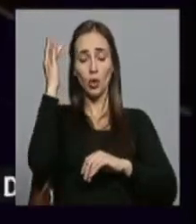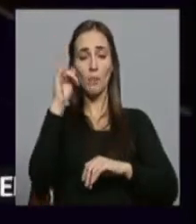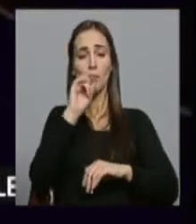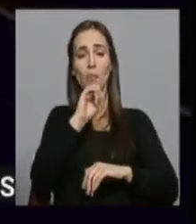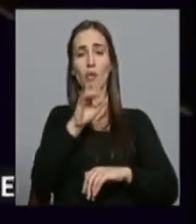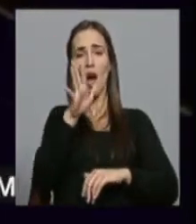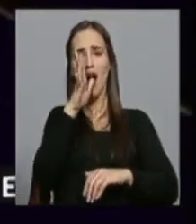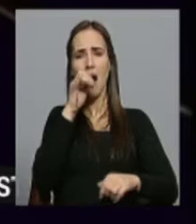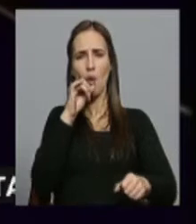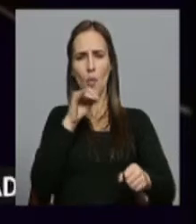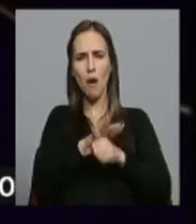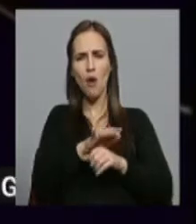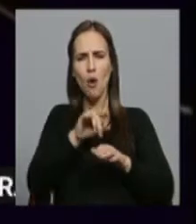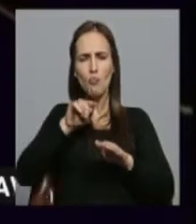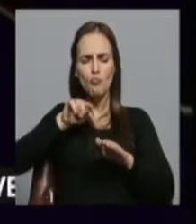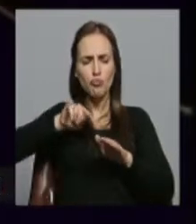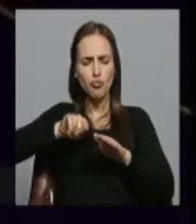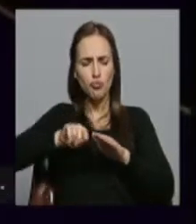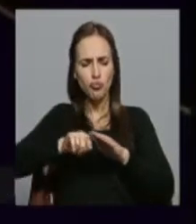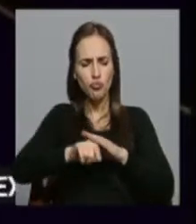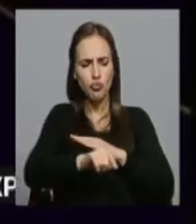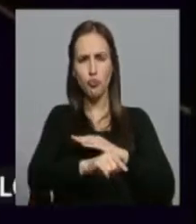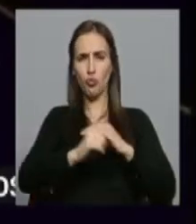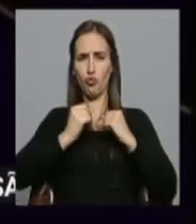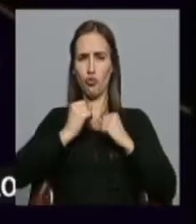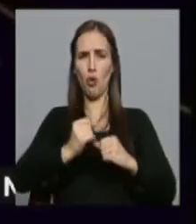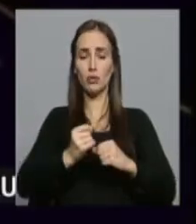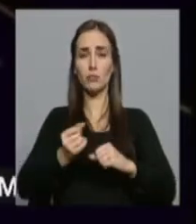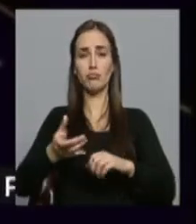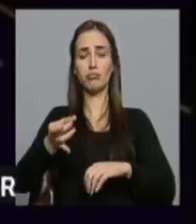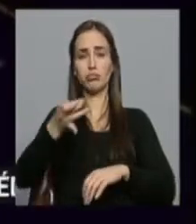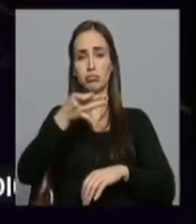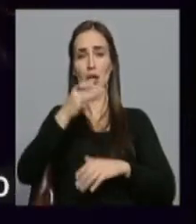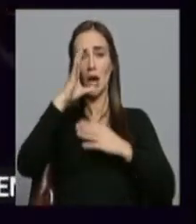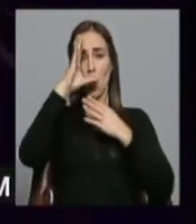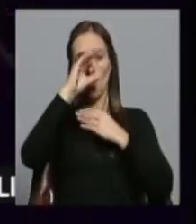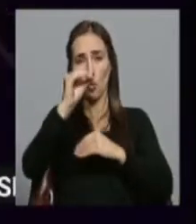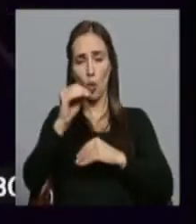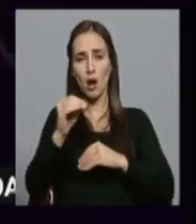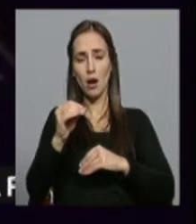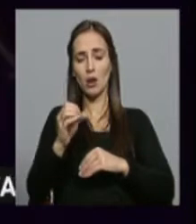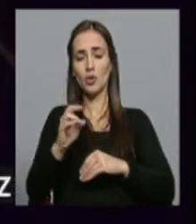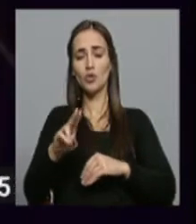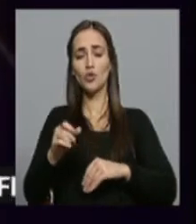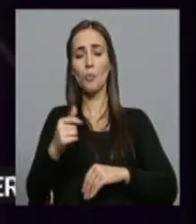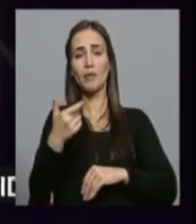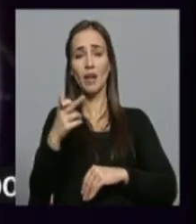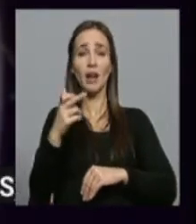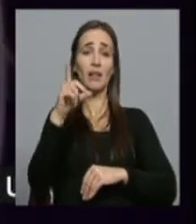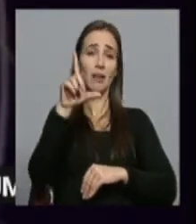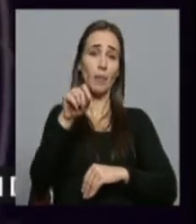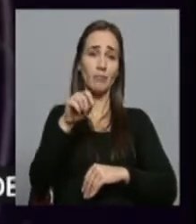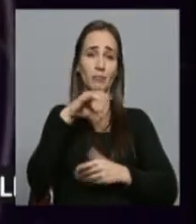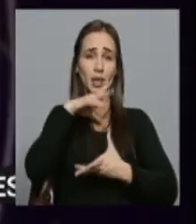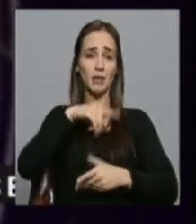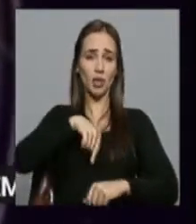salgada até mais profundo, mais volumoso do que a própria Europa e, portanto, também mais do que o nosso próprio planeta. Mas também diz